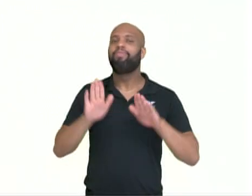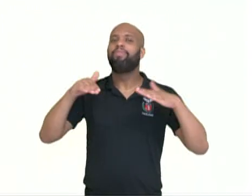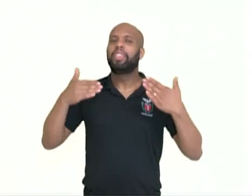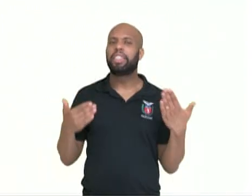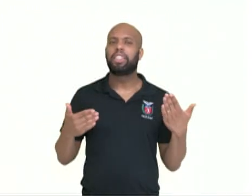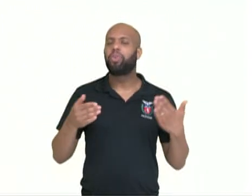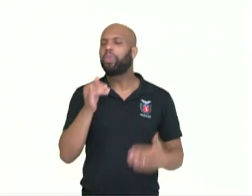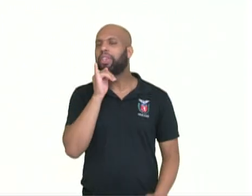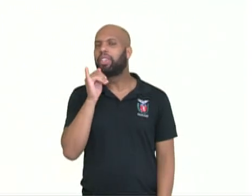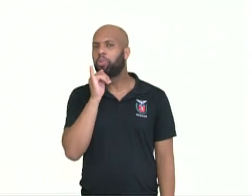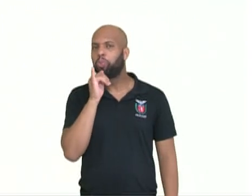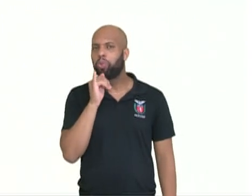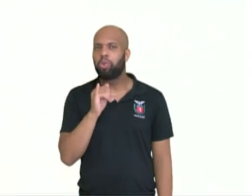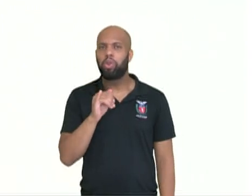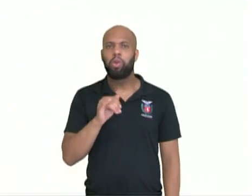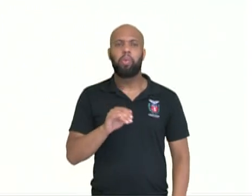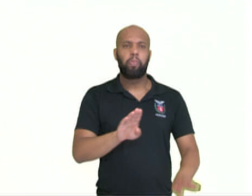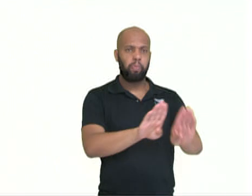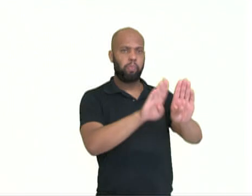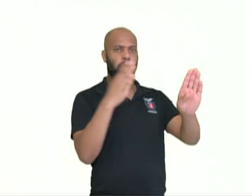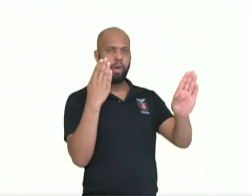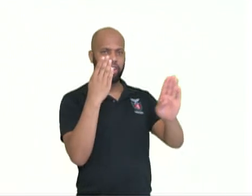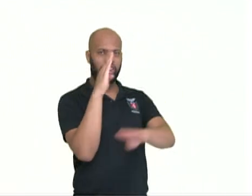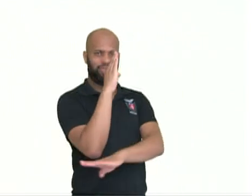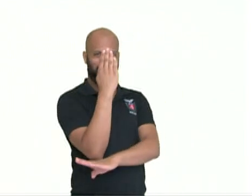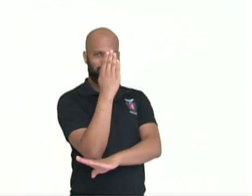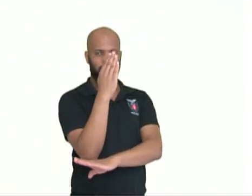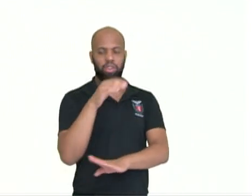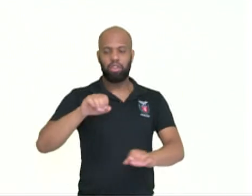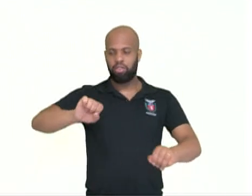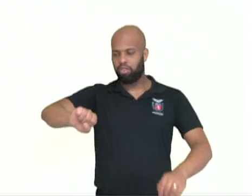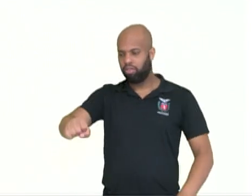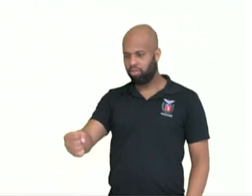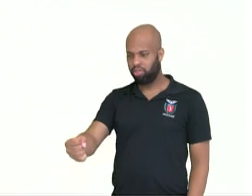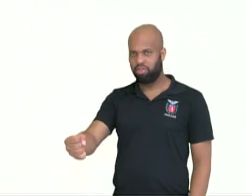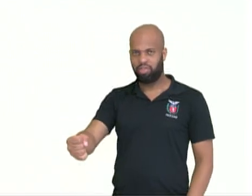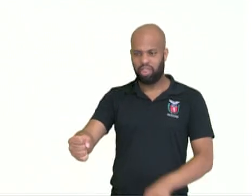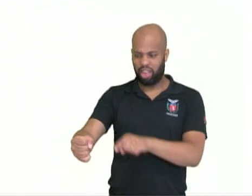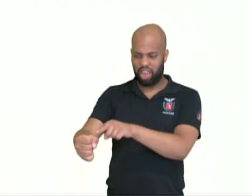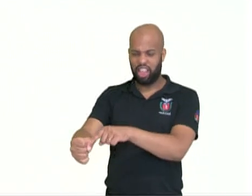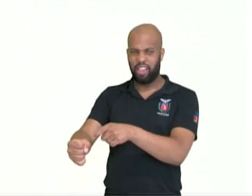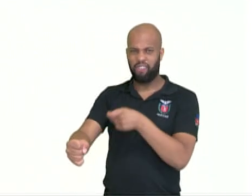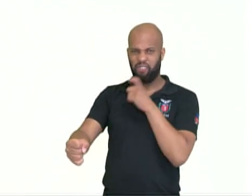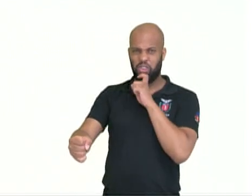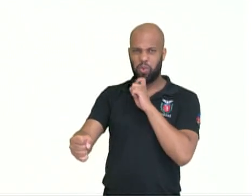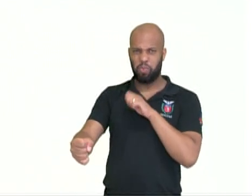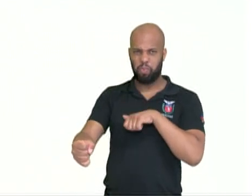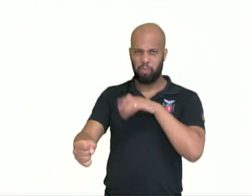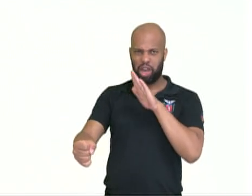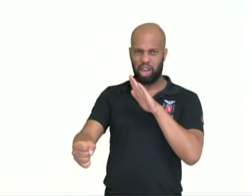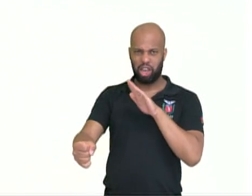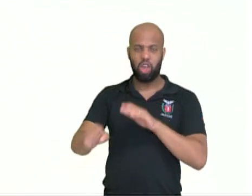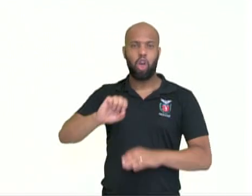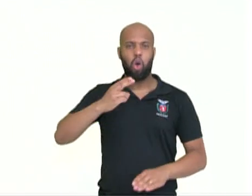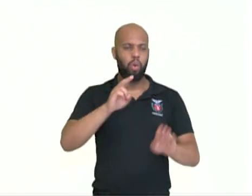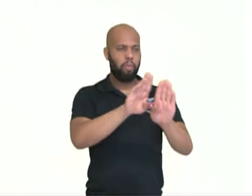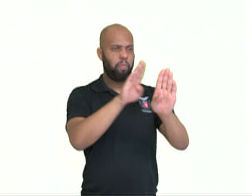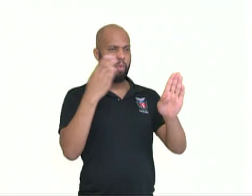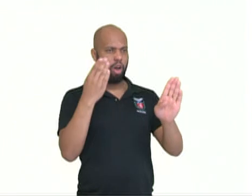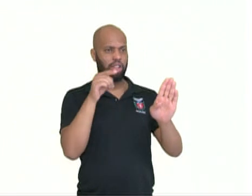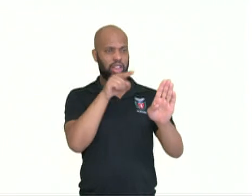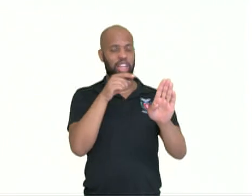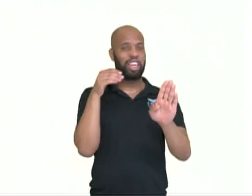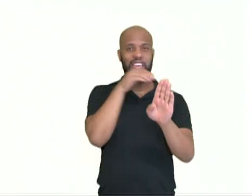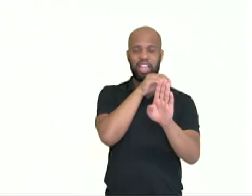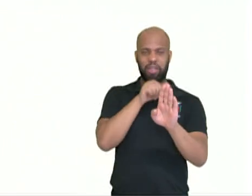como pensar que a porta pode estar mais quente do que o ambiente, ou a fechadura mais fria que o ambiente, ou mais quente, ok?